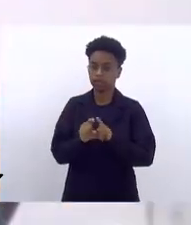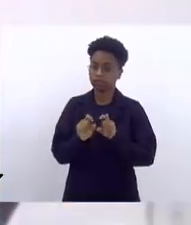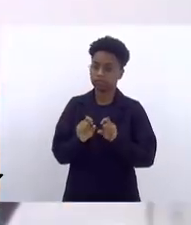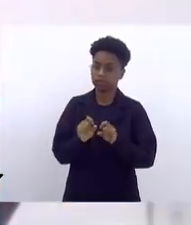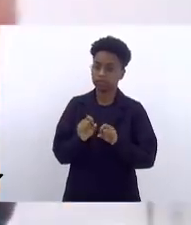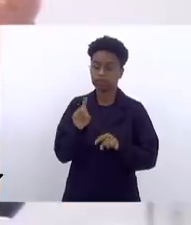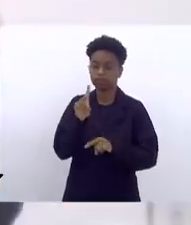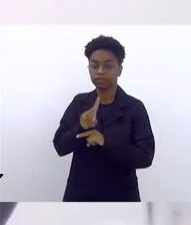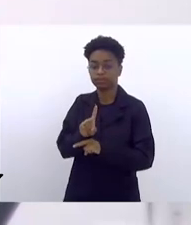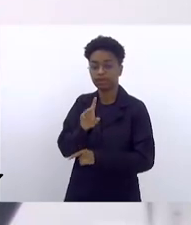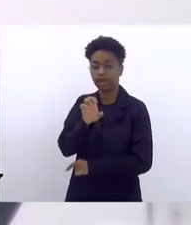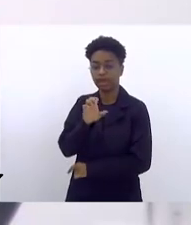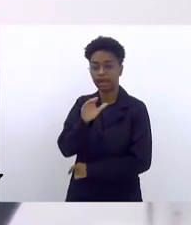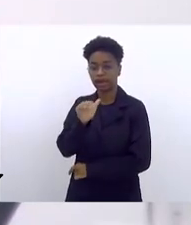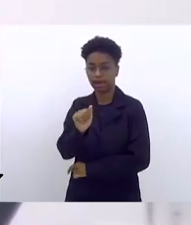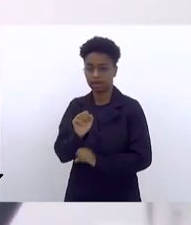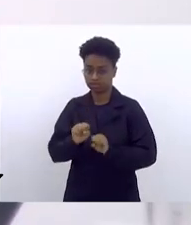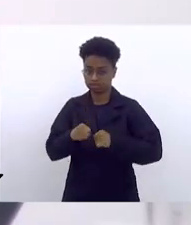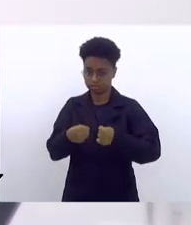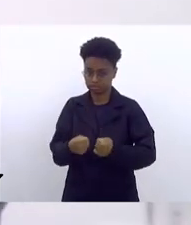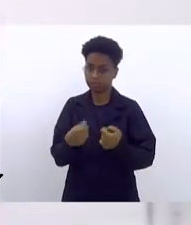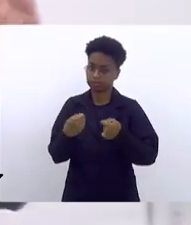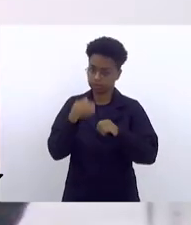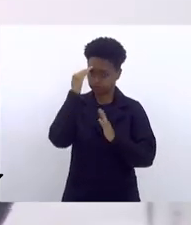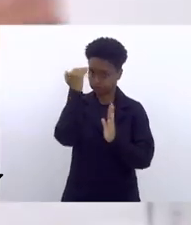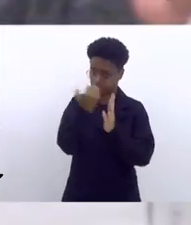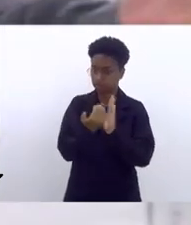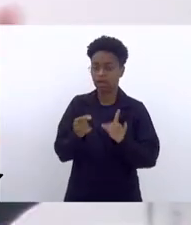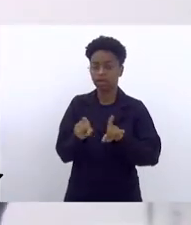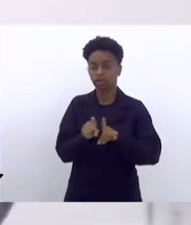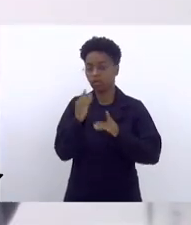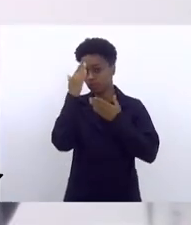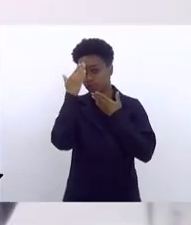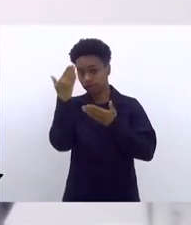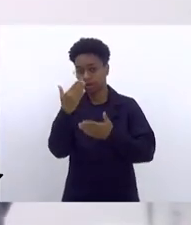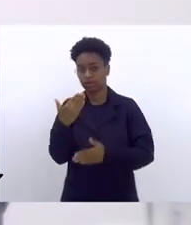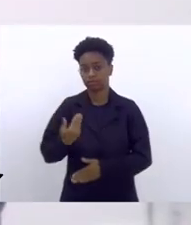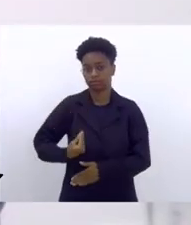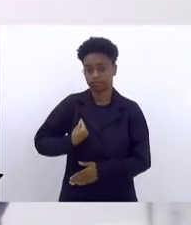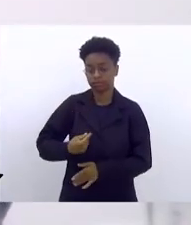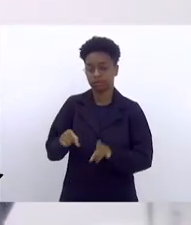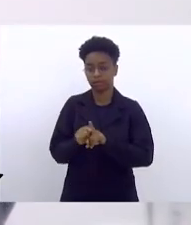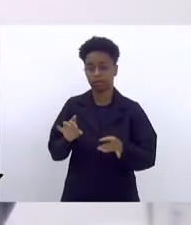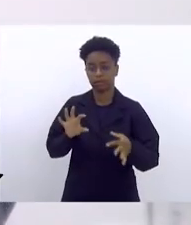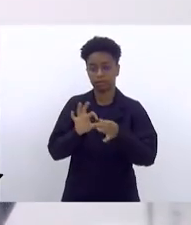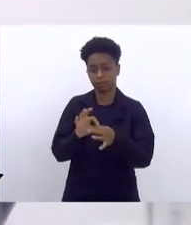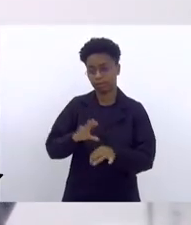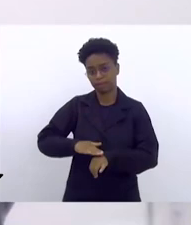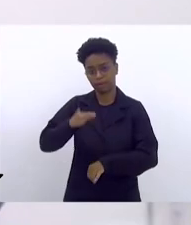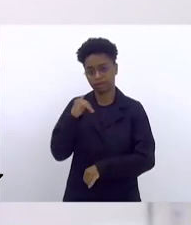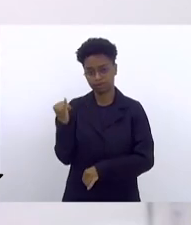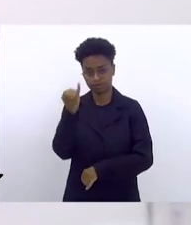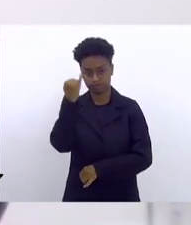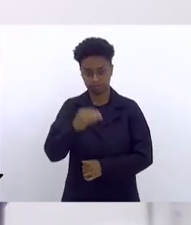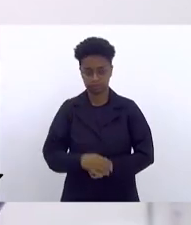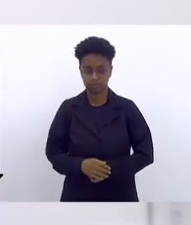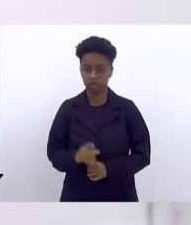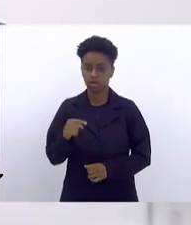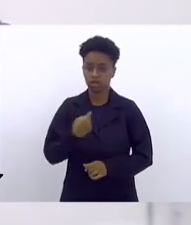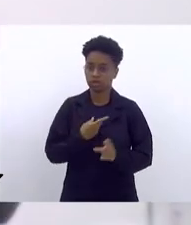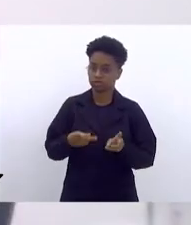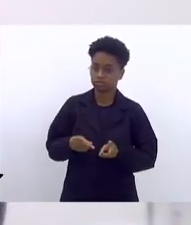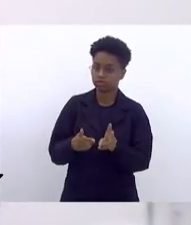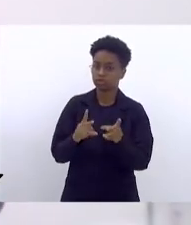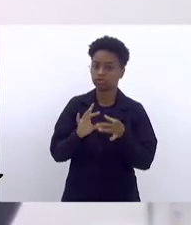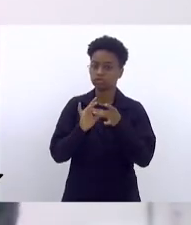se cumpre o ECA então obrigado mais uma vez pela presença e pela parceria isso que é o mais importante caminhar junto